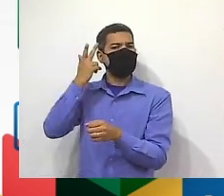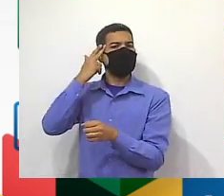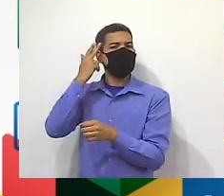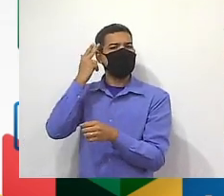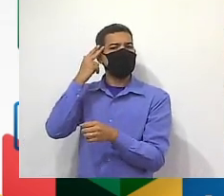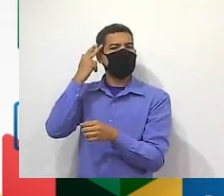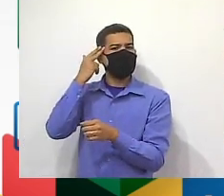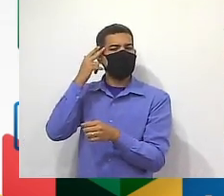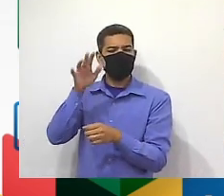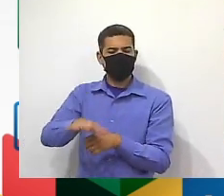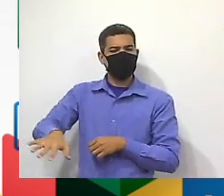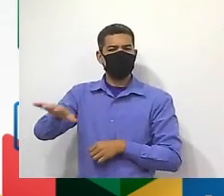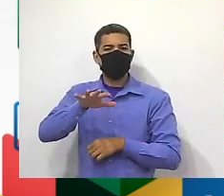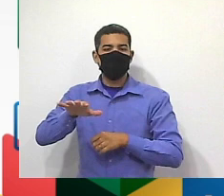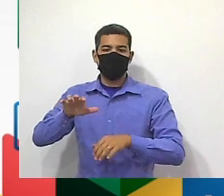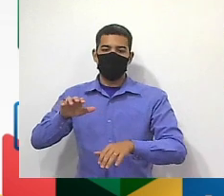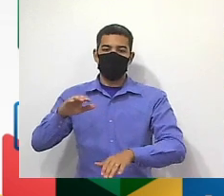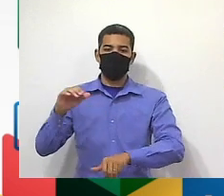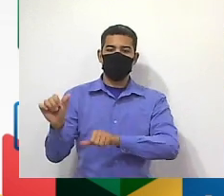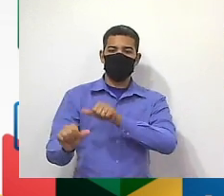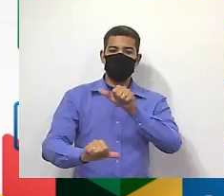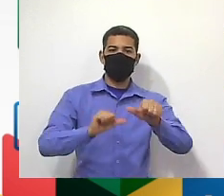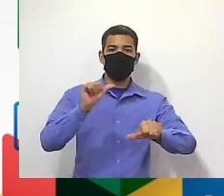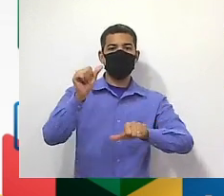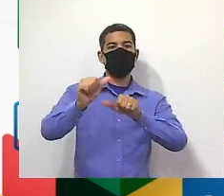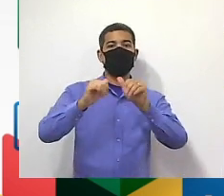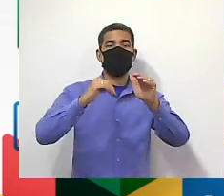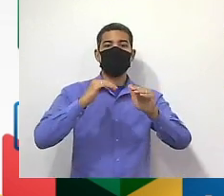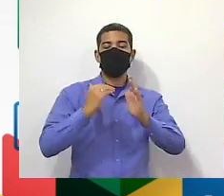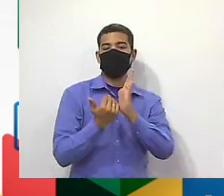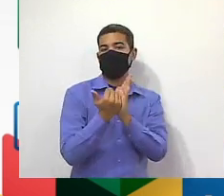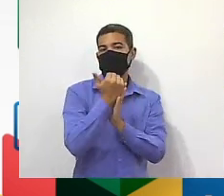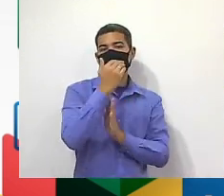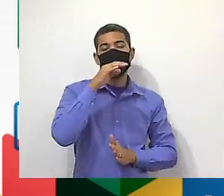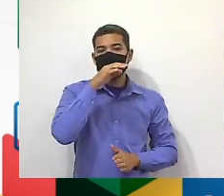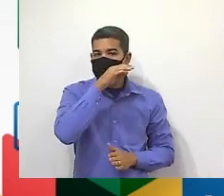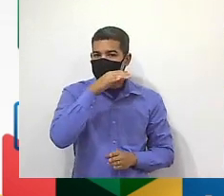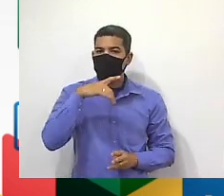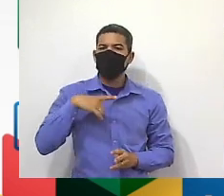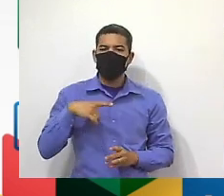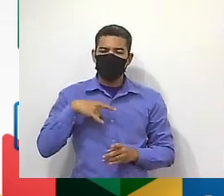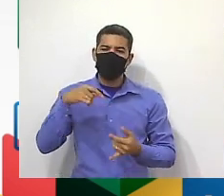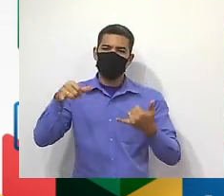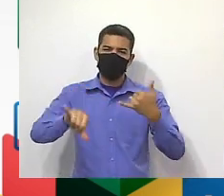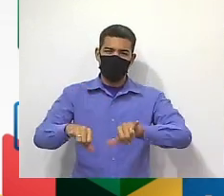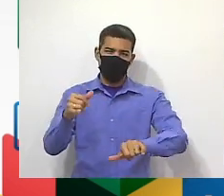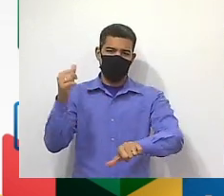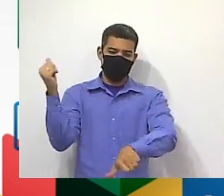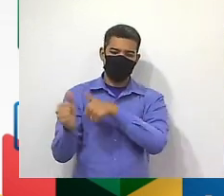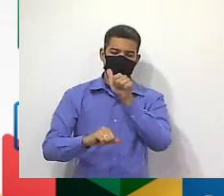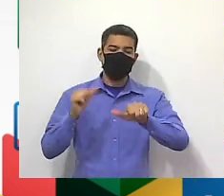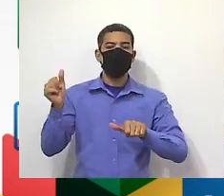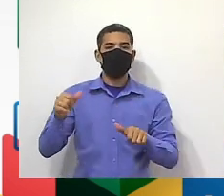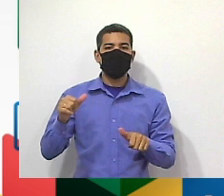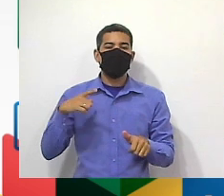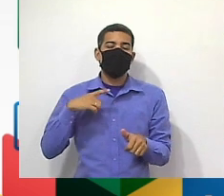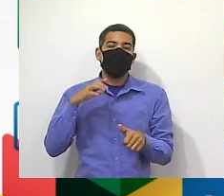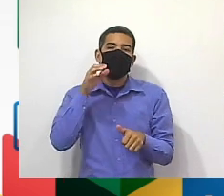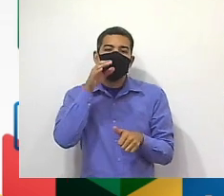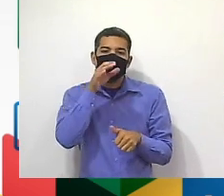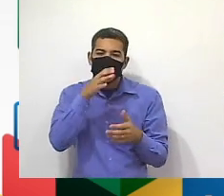quente demais? Ali a gente tem uma reação química. E na reação química, o calor é produzido